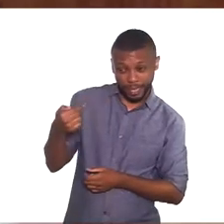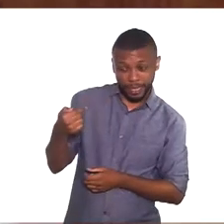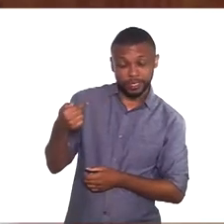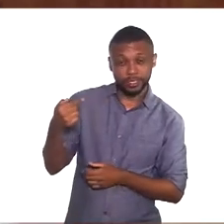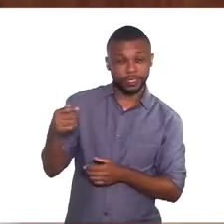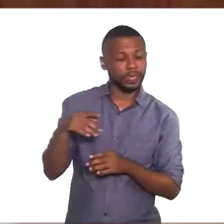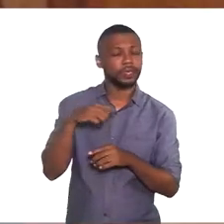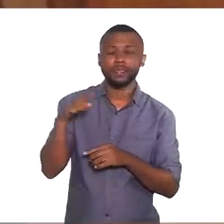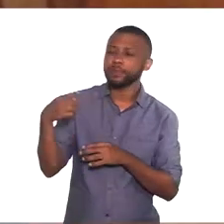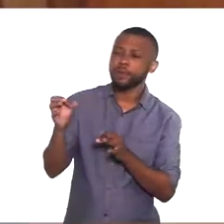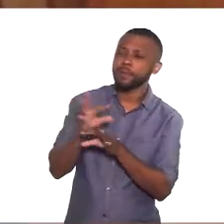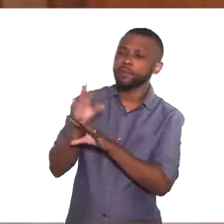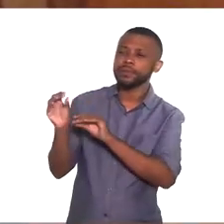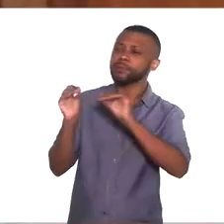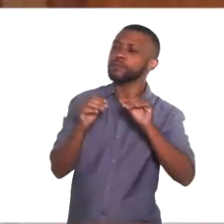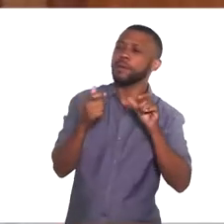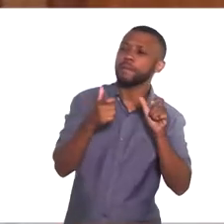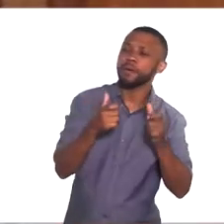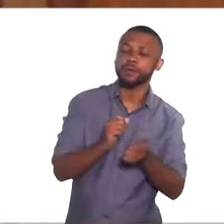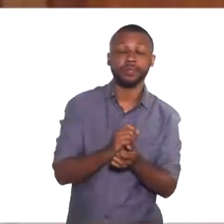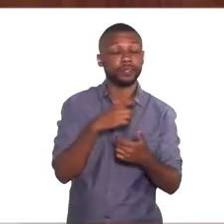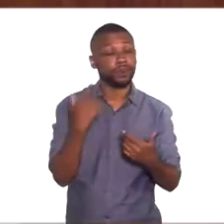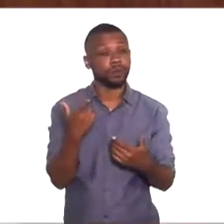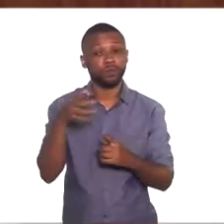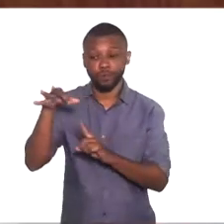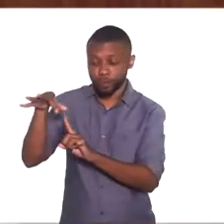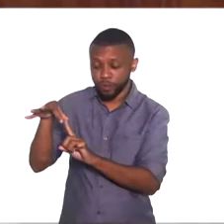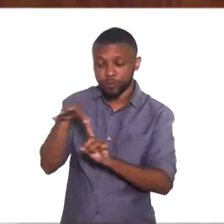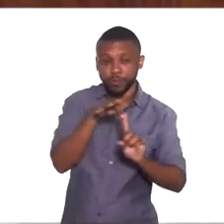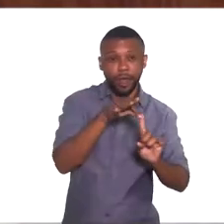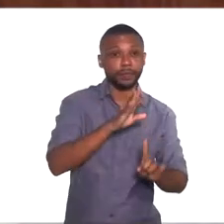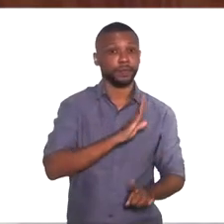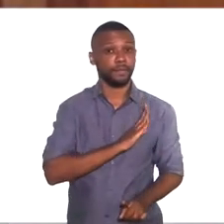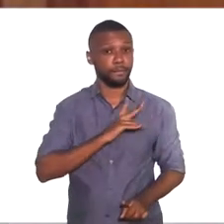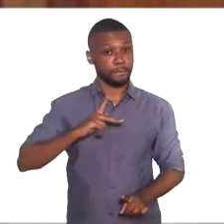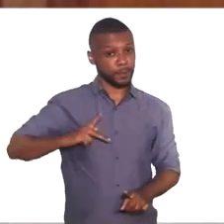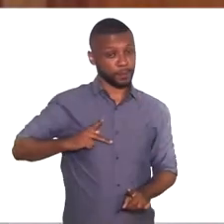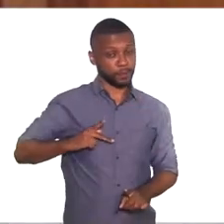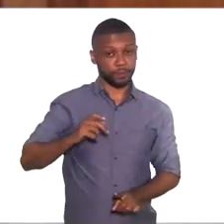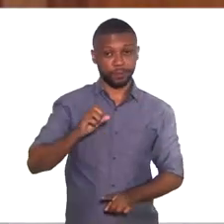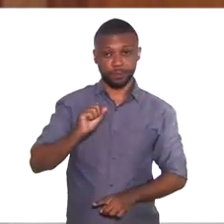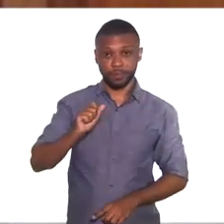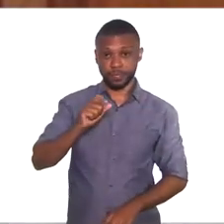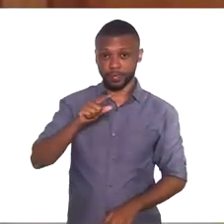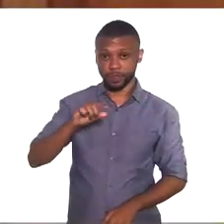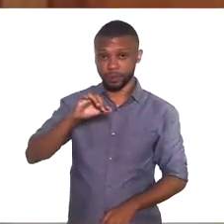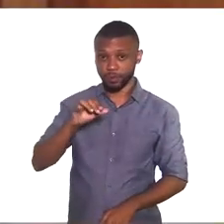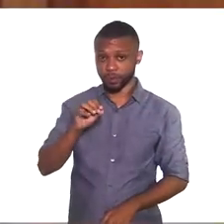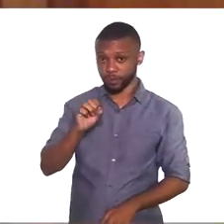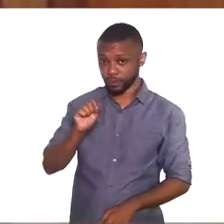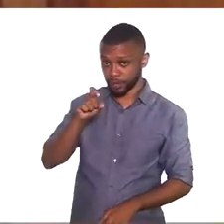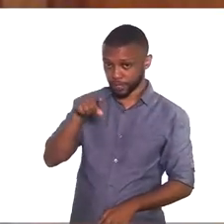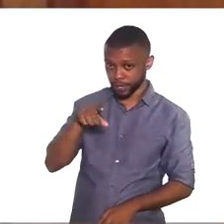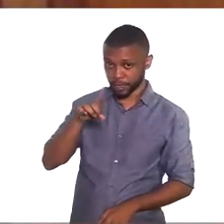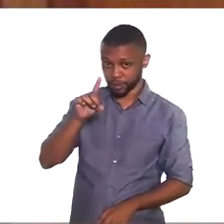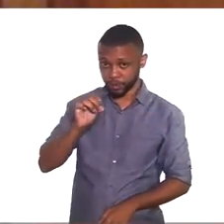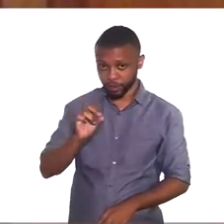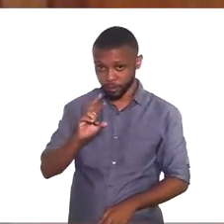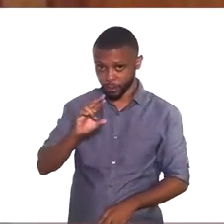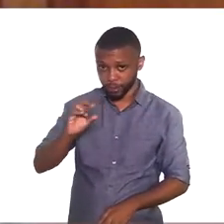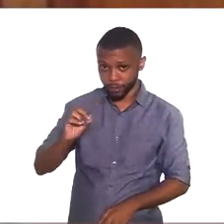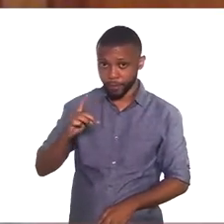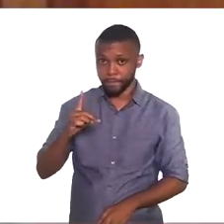ela ficou lá até quando só que as 47 anos né que depois foi para nós aí eu fui nomeado Bispo de São José do Rio Preto